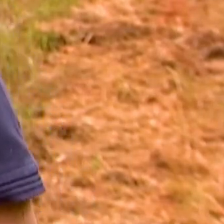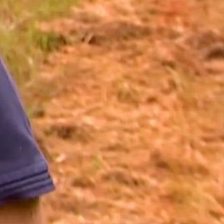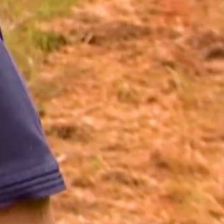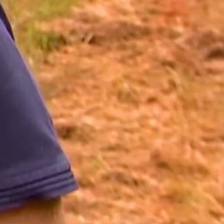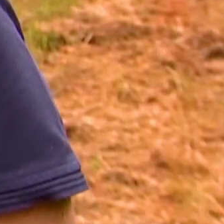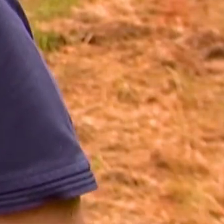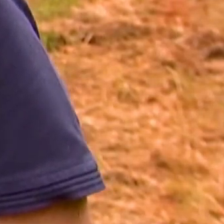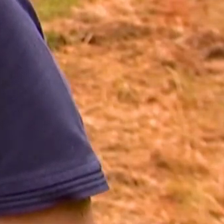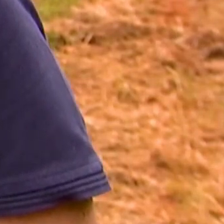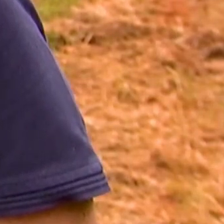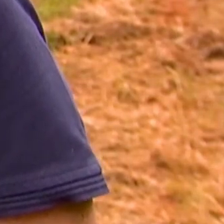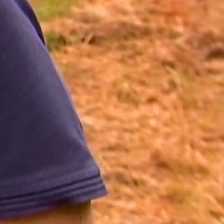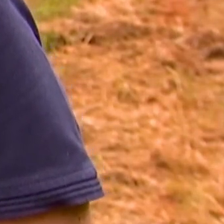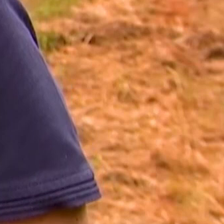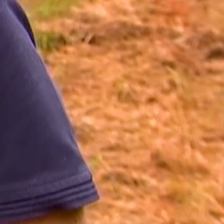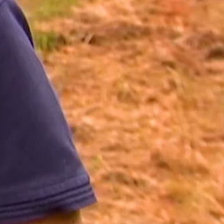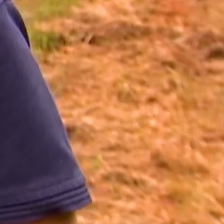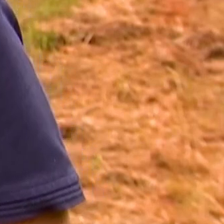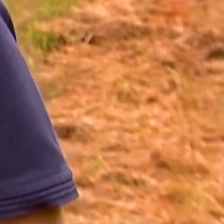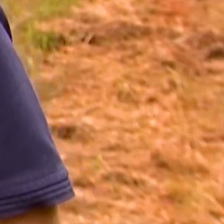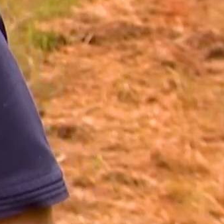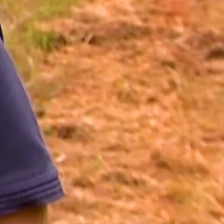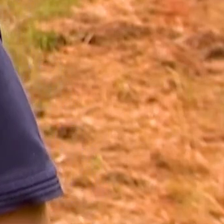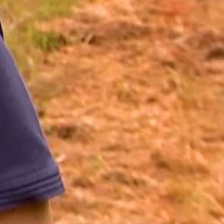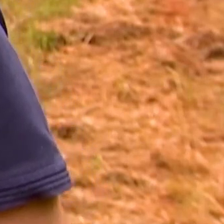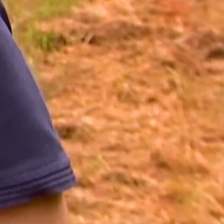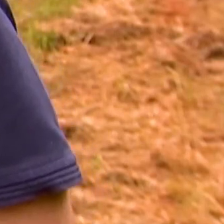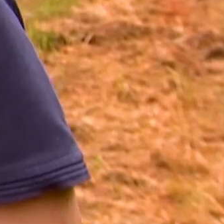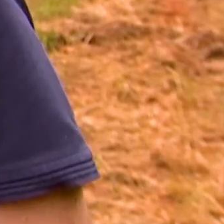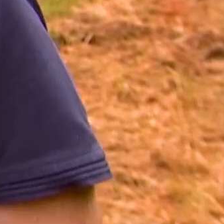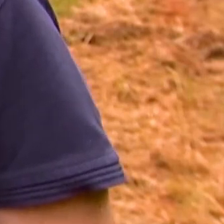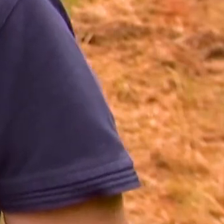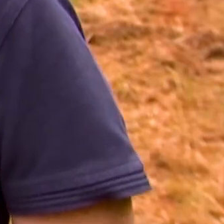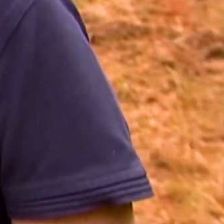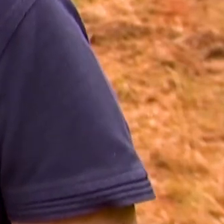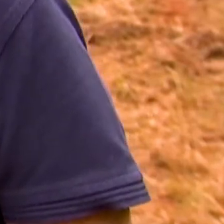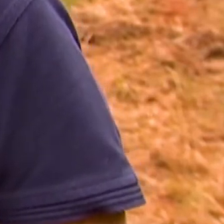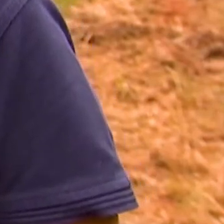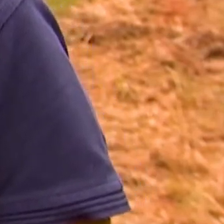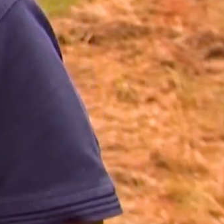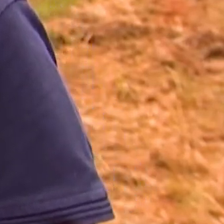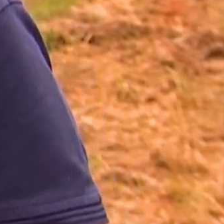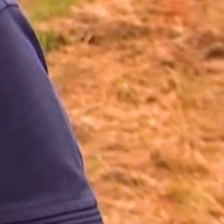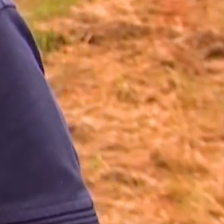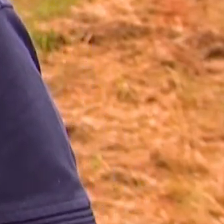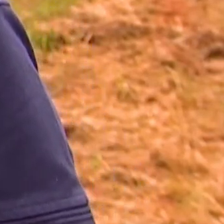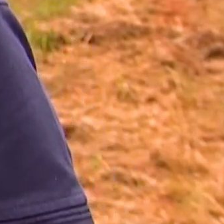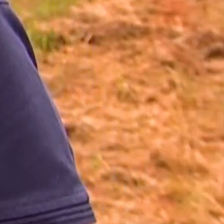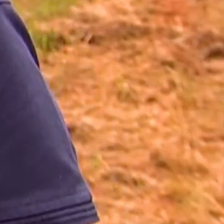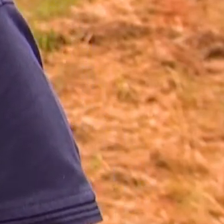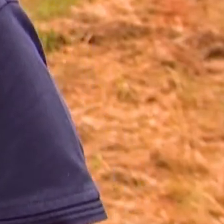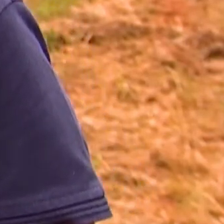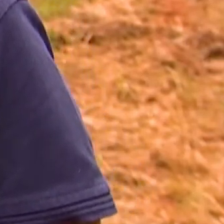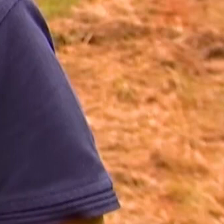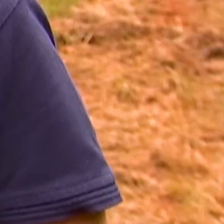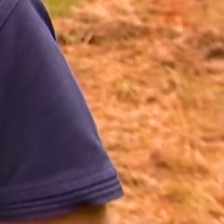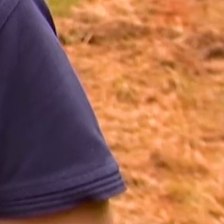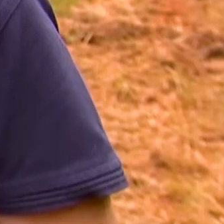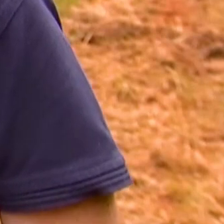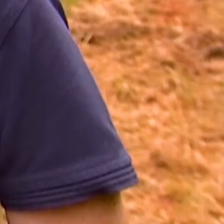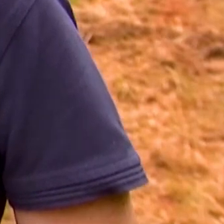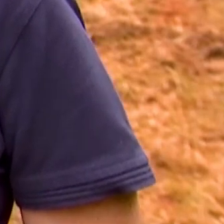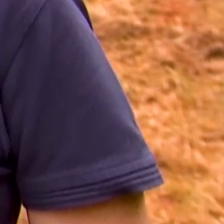café há vários anos atrás, que eu falei uns 100, 120 anos atrás, e hoje ela não produz mais café. É